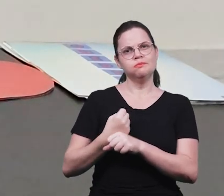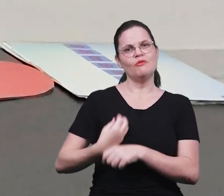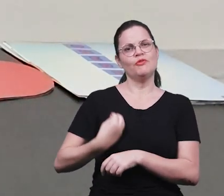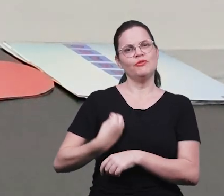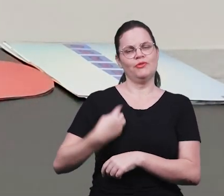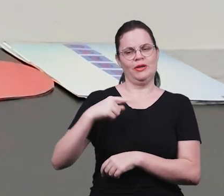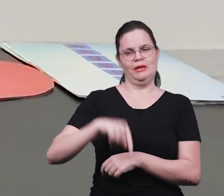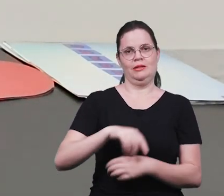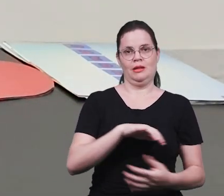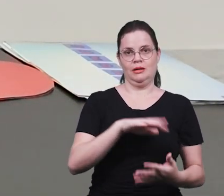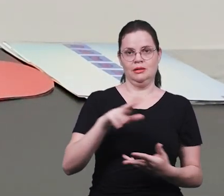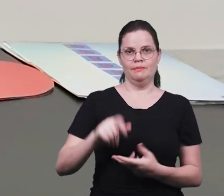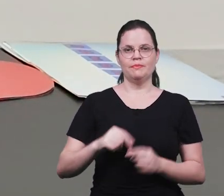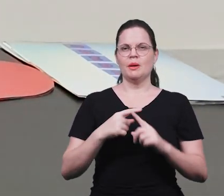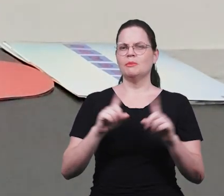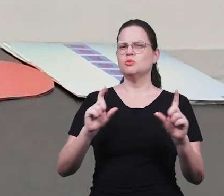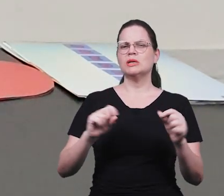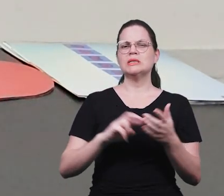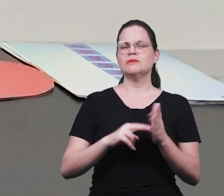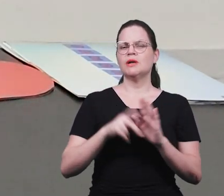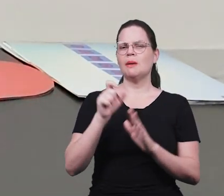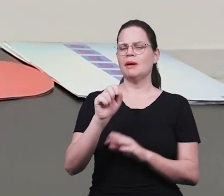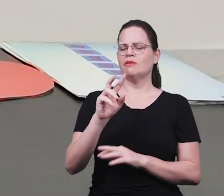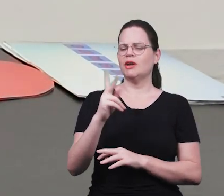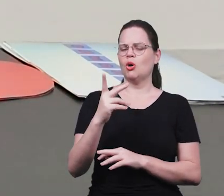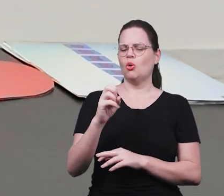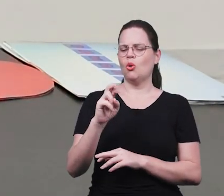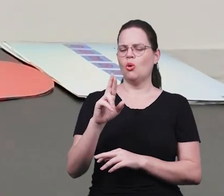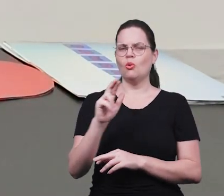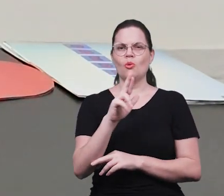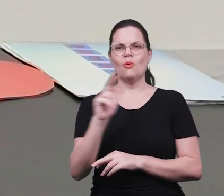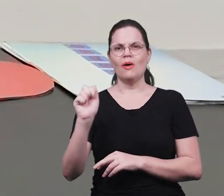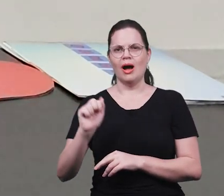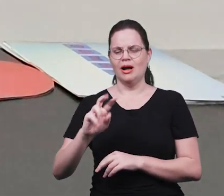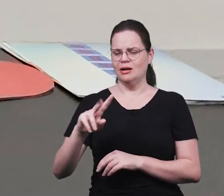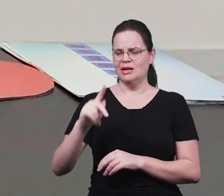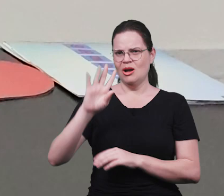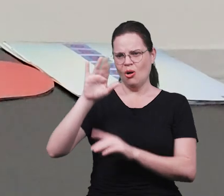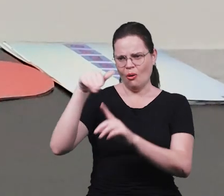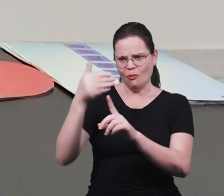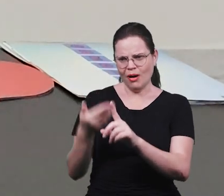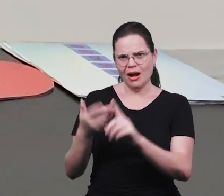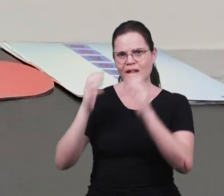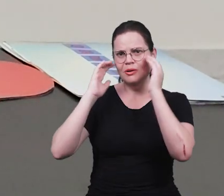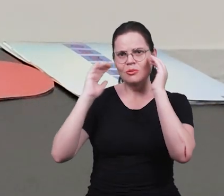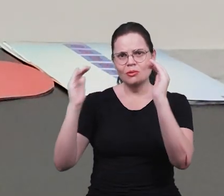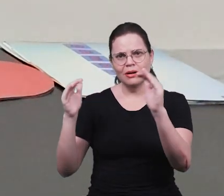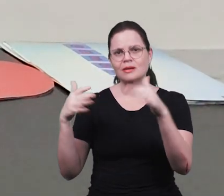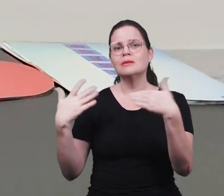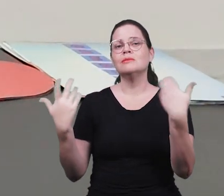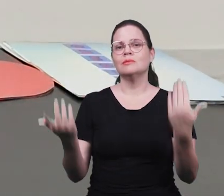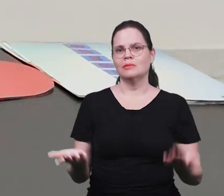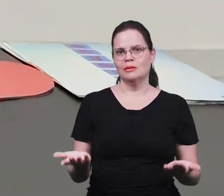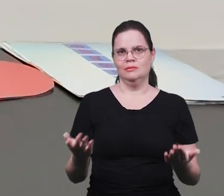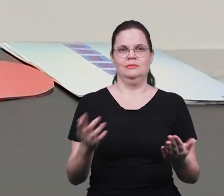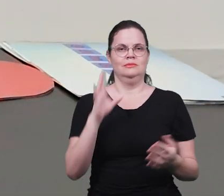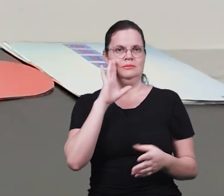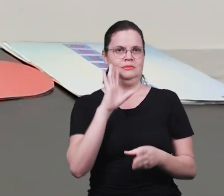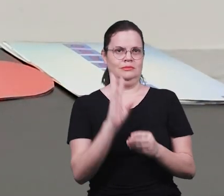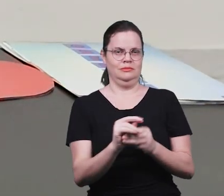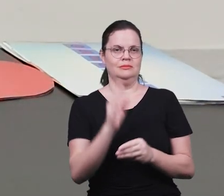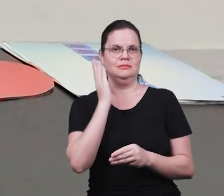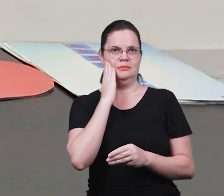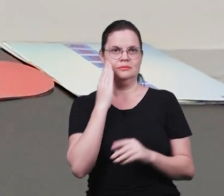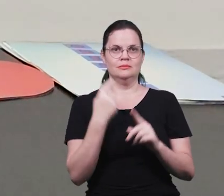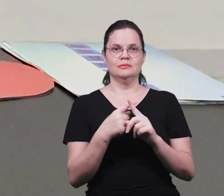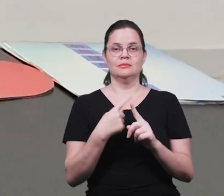que é honrar, Uma palavra difícil, que nós às vezes não usamos tanto com criança. E essa aula